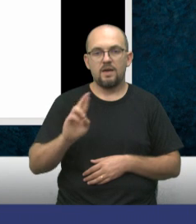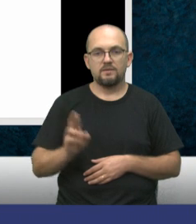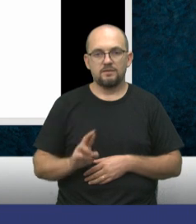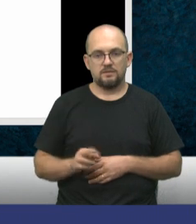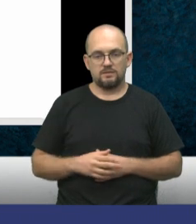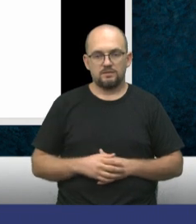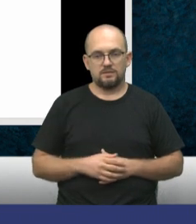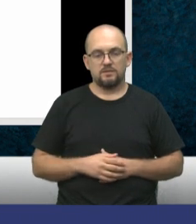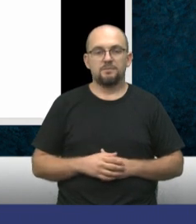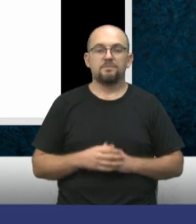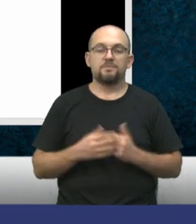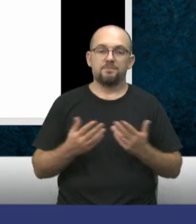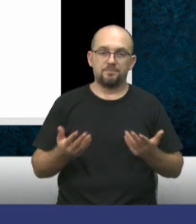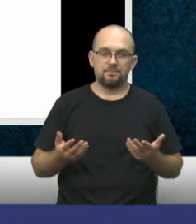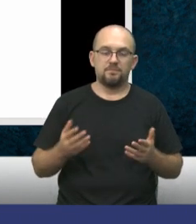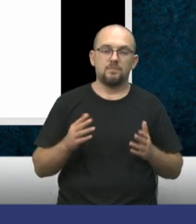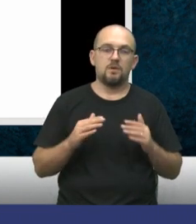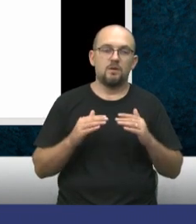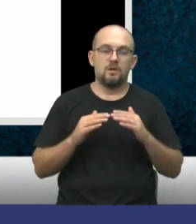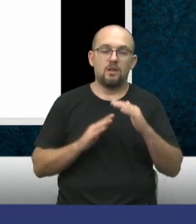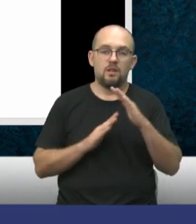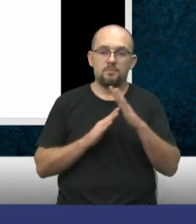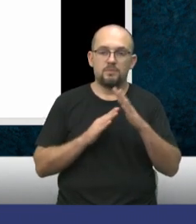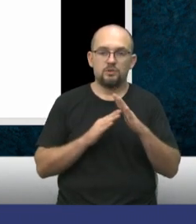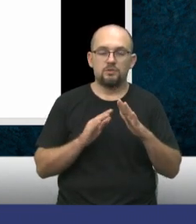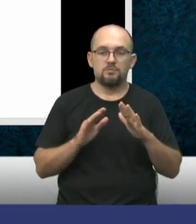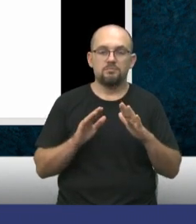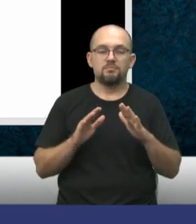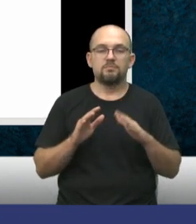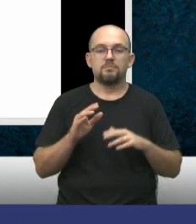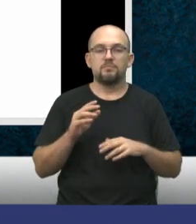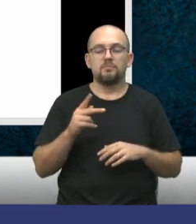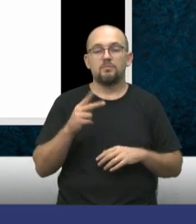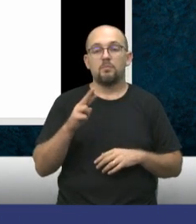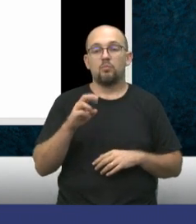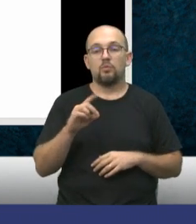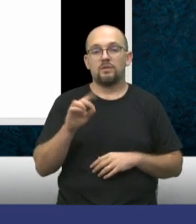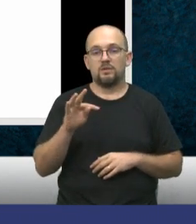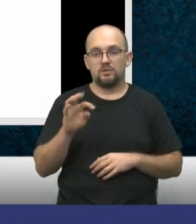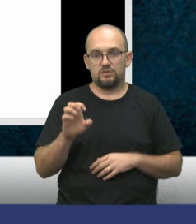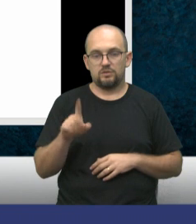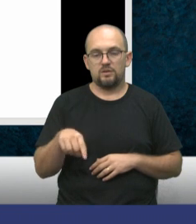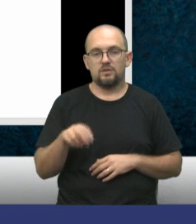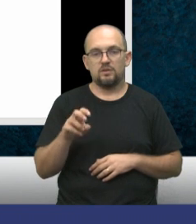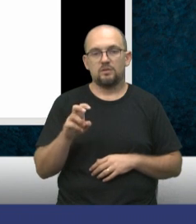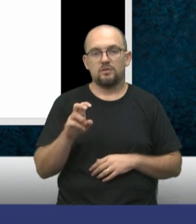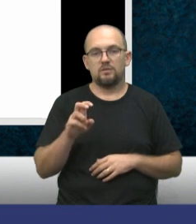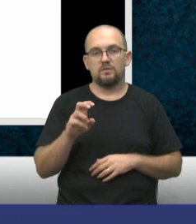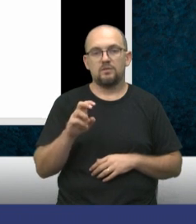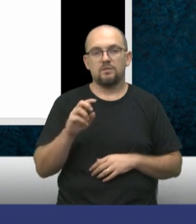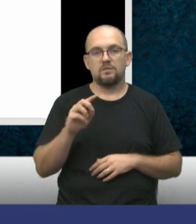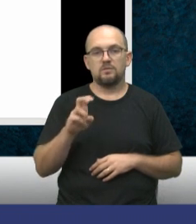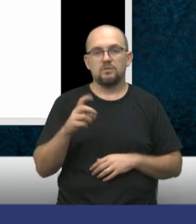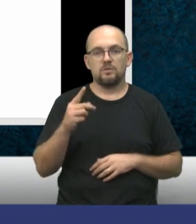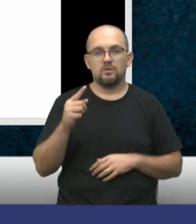330.563.626. O limite prudencial de 95% seria de 51,30%, de R$